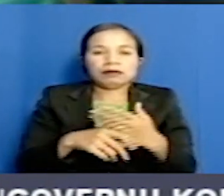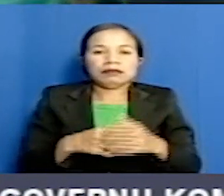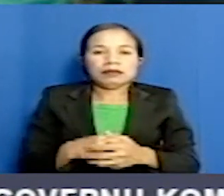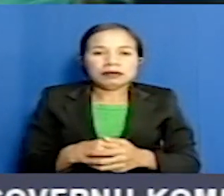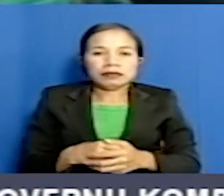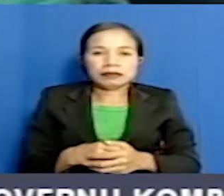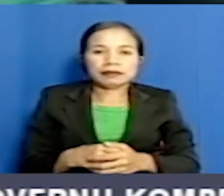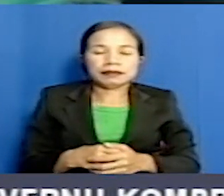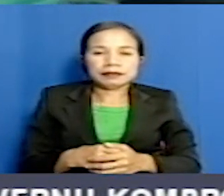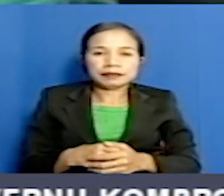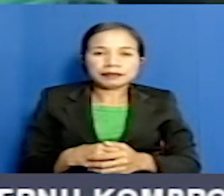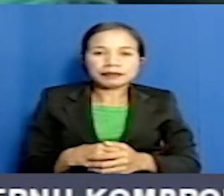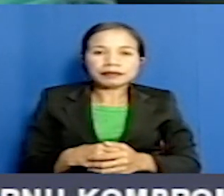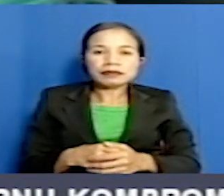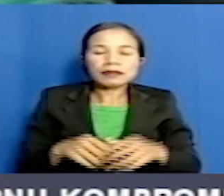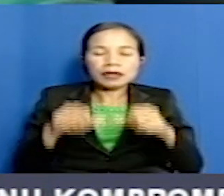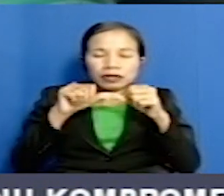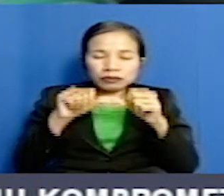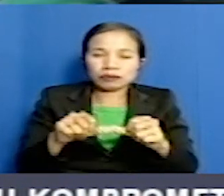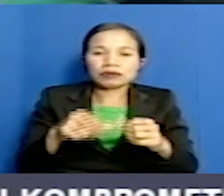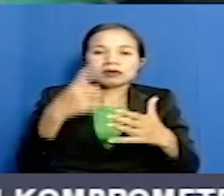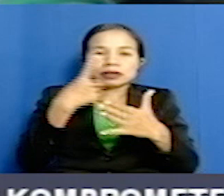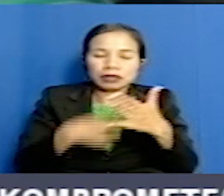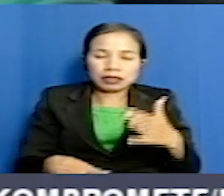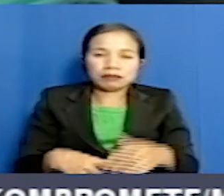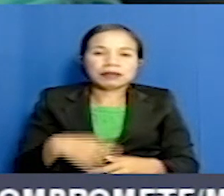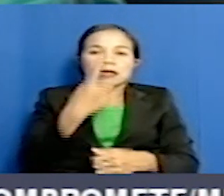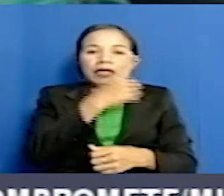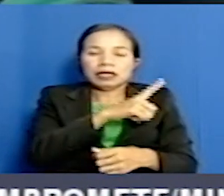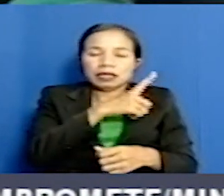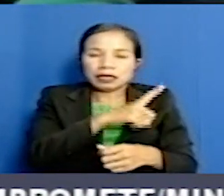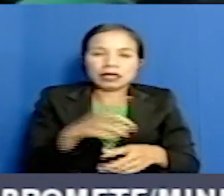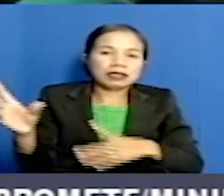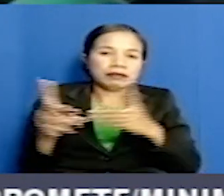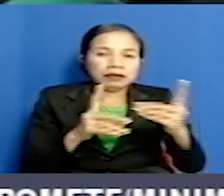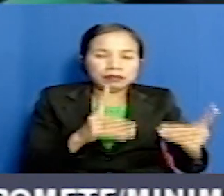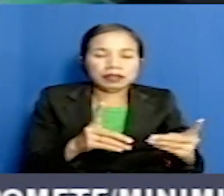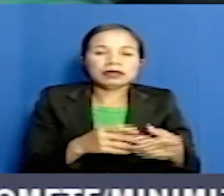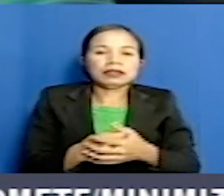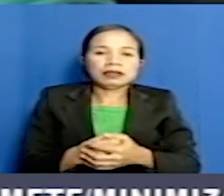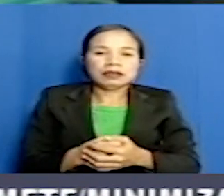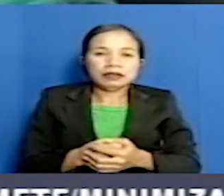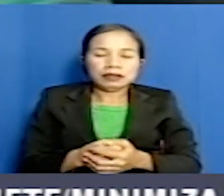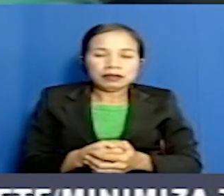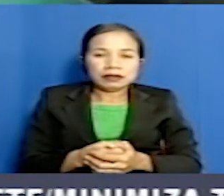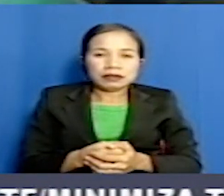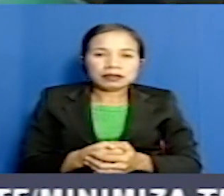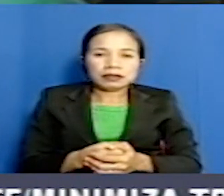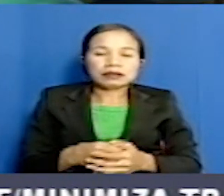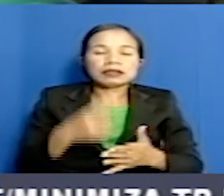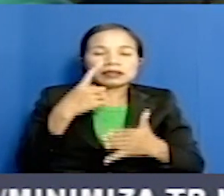a missão, né? Aquele que tem ele de vida, como continua ali, pode ver, pode ver, e há uma época de ali, há dia de pode ver